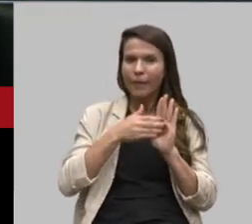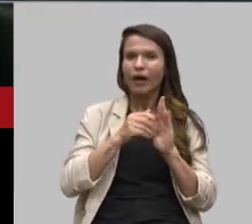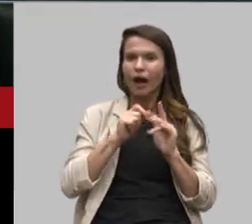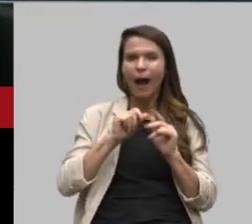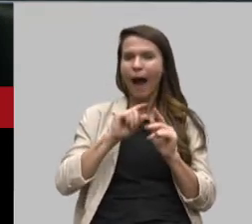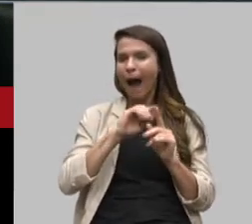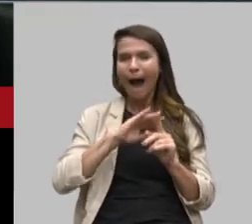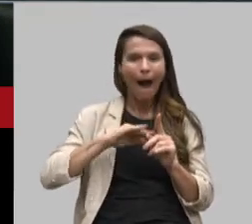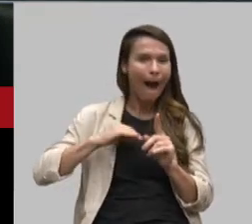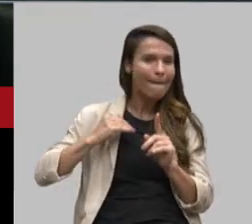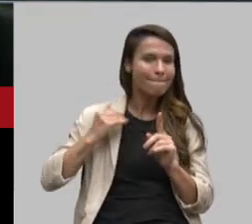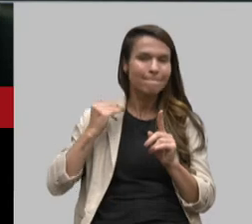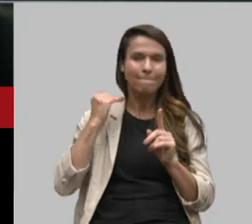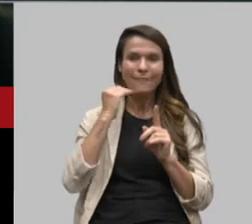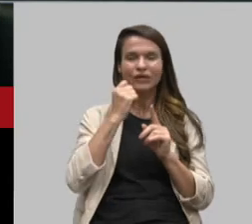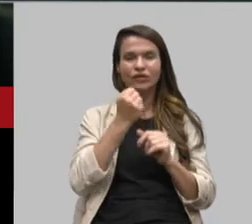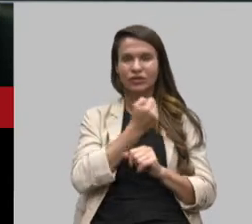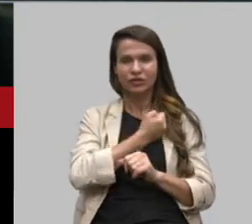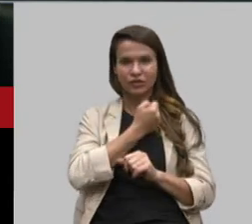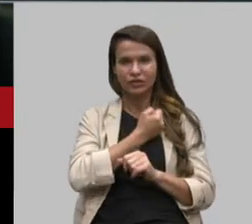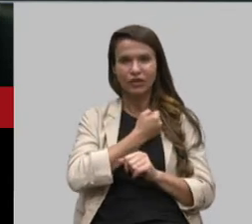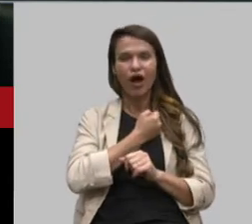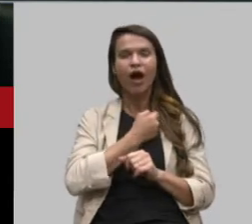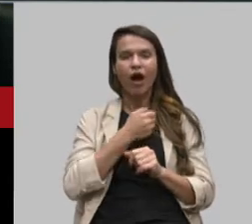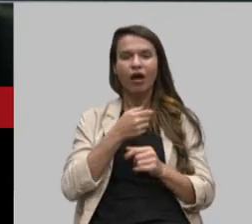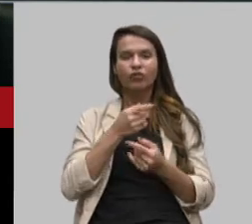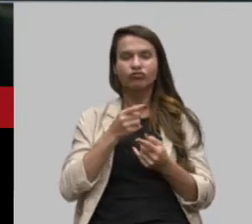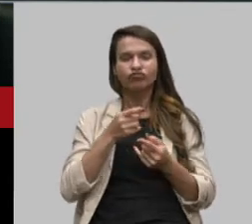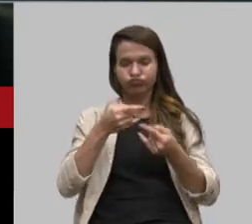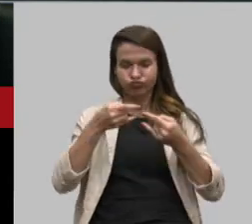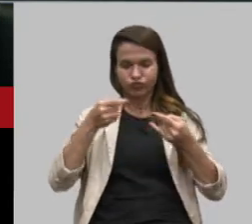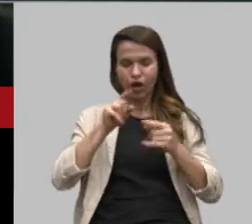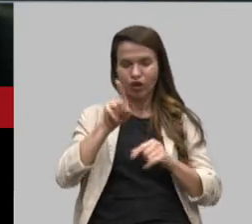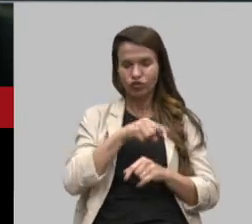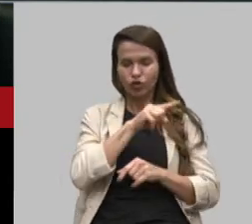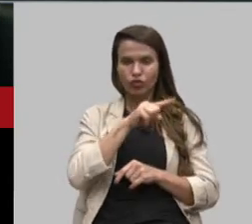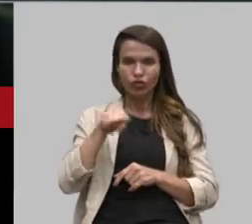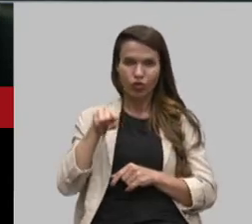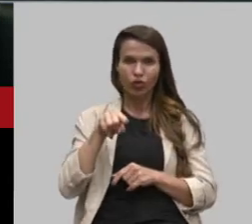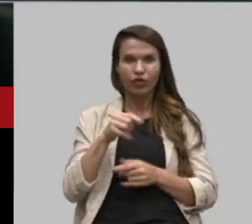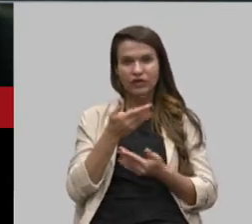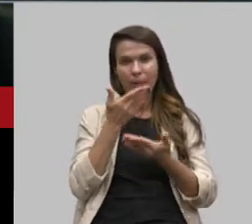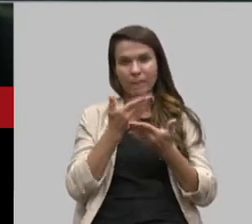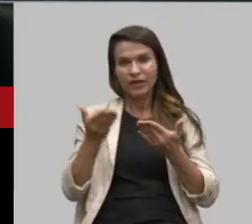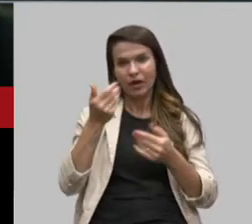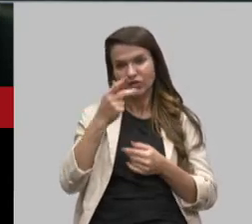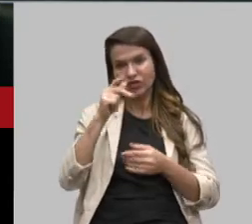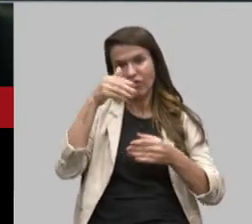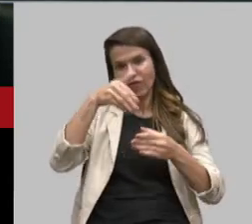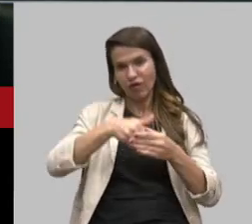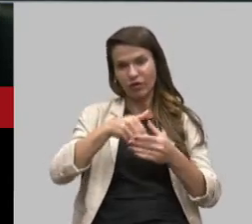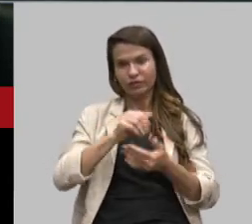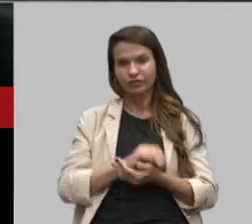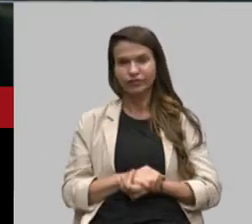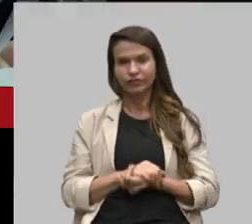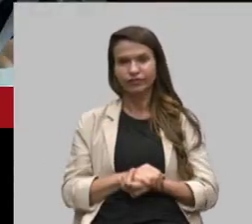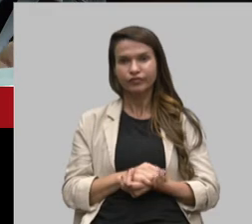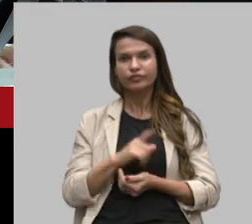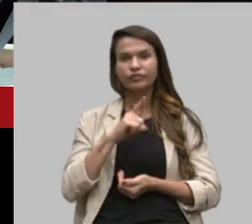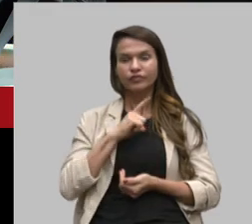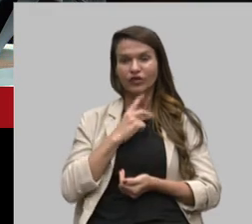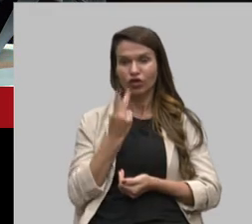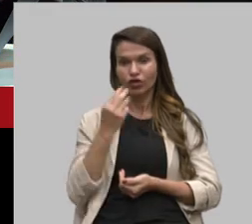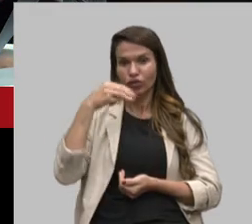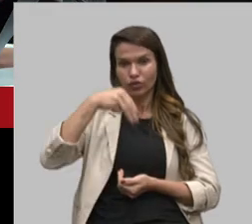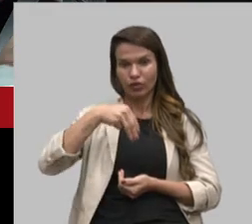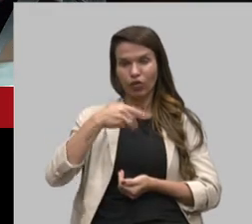esse número serão a célula será nula né se você você perderá seu voto vocês têm então 2 minutos